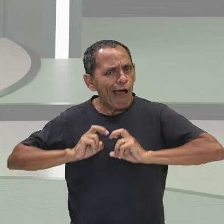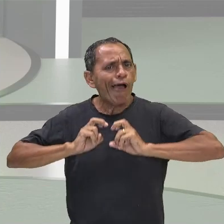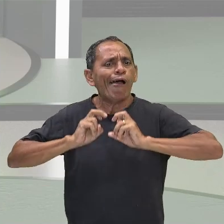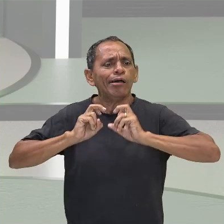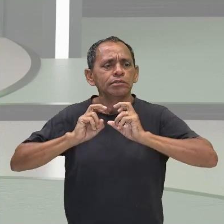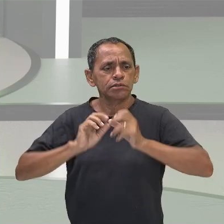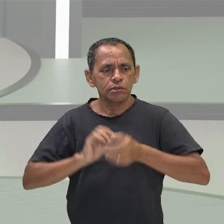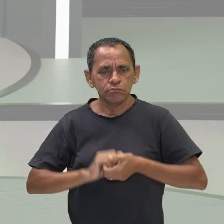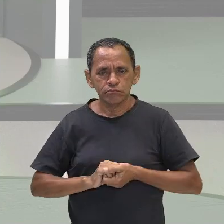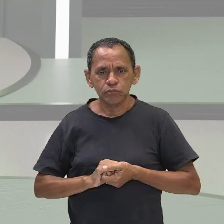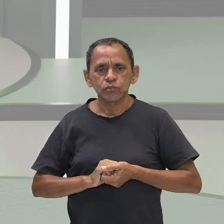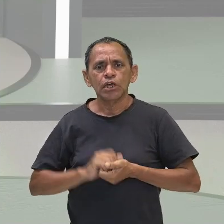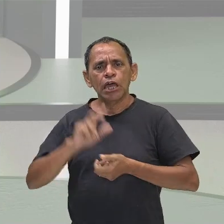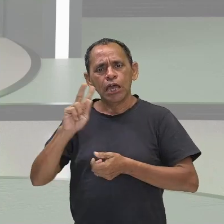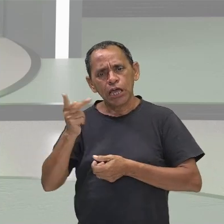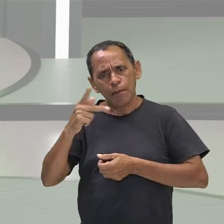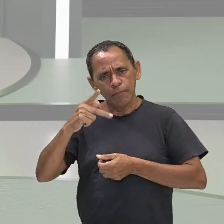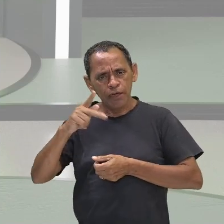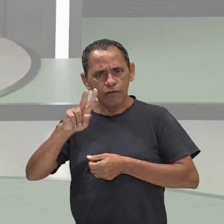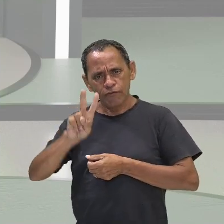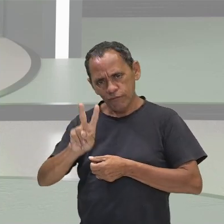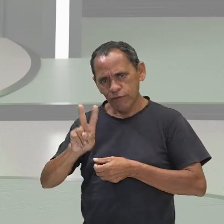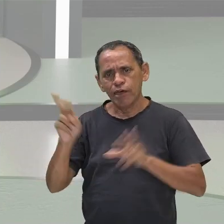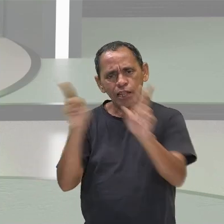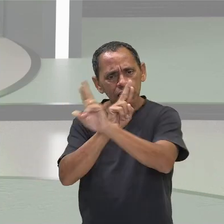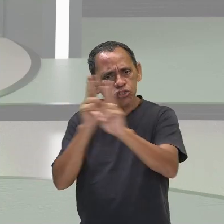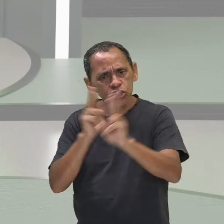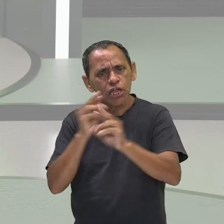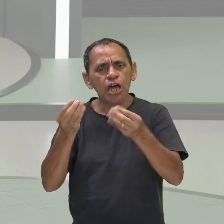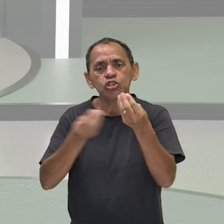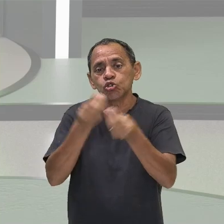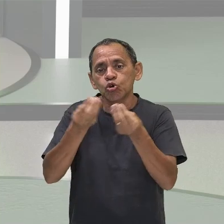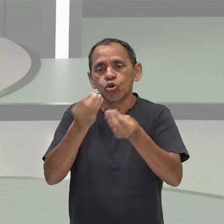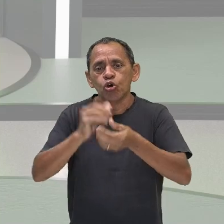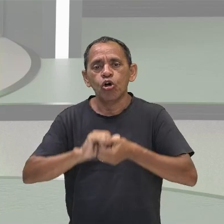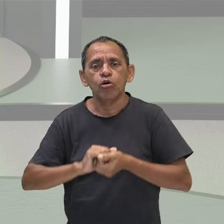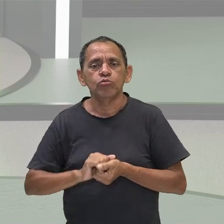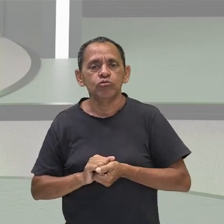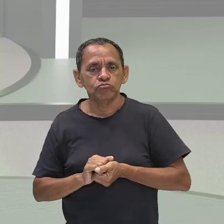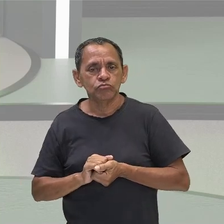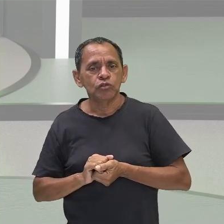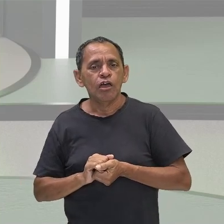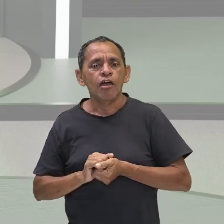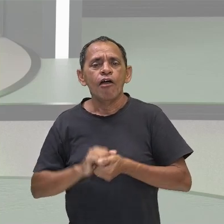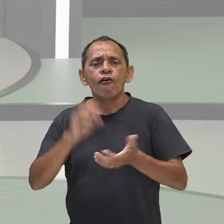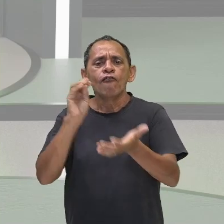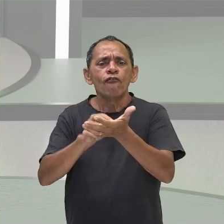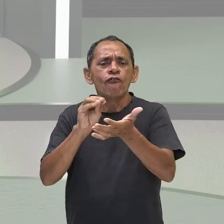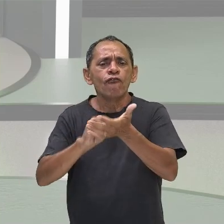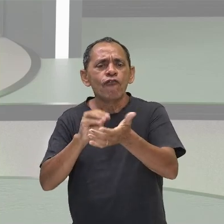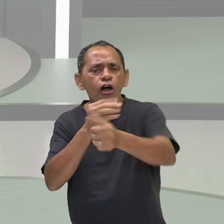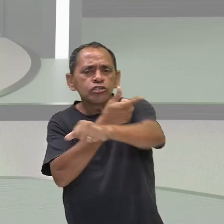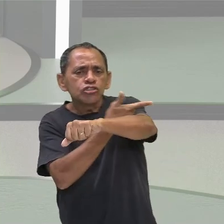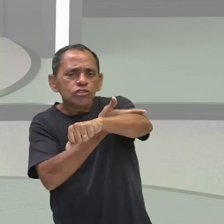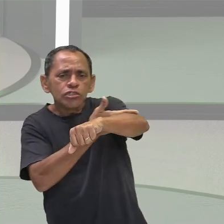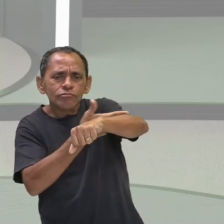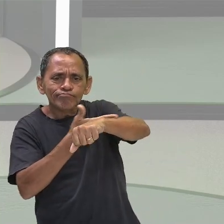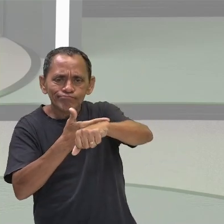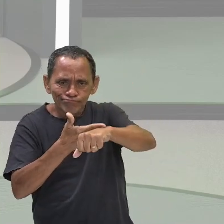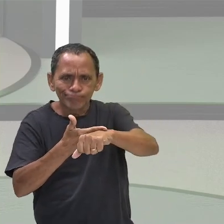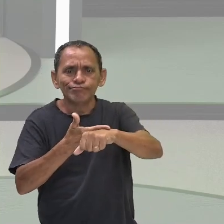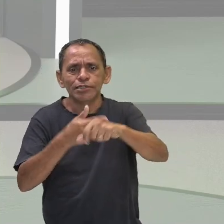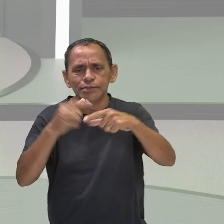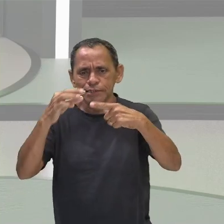Casos de HPV, que estão relacionados à não higienização dessas regiões da glande,